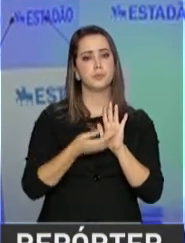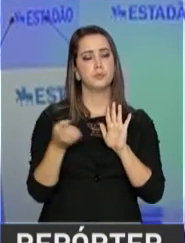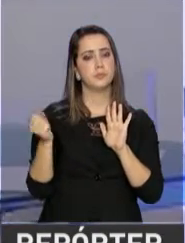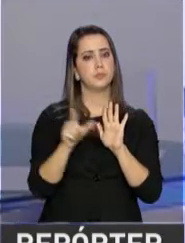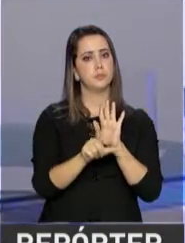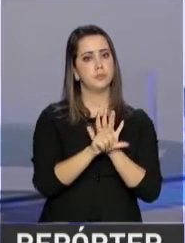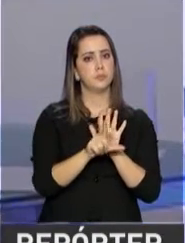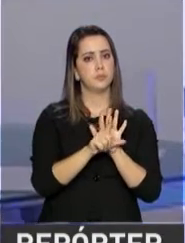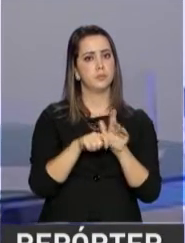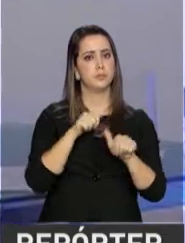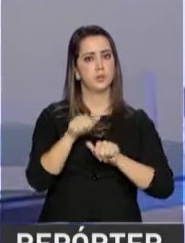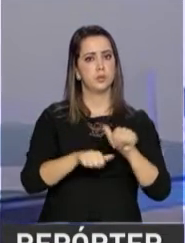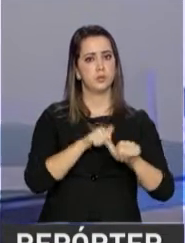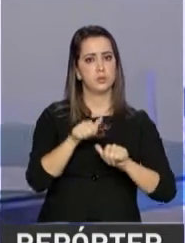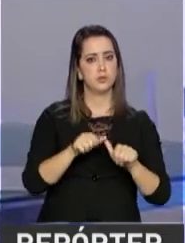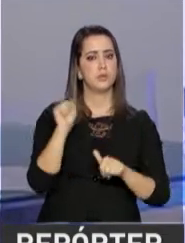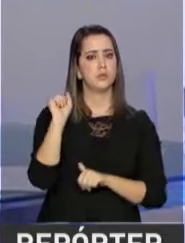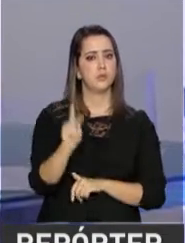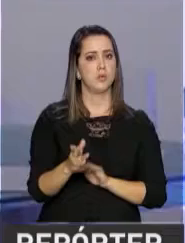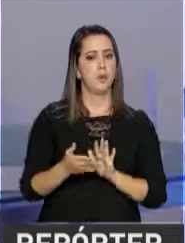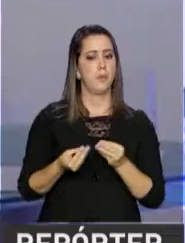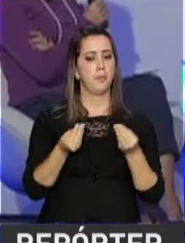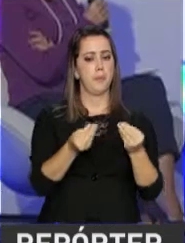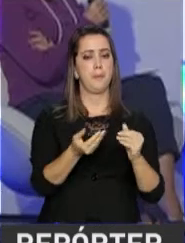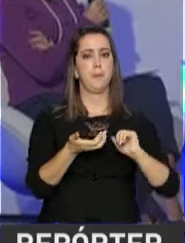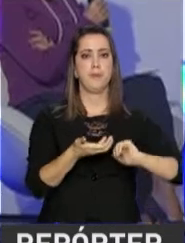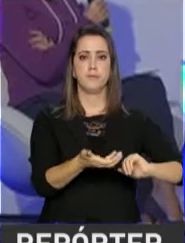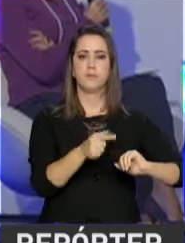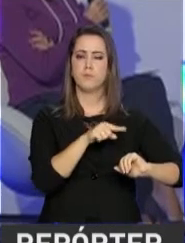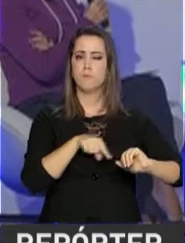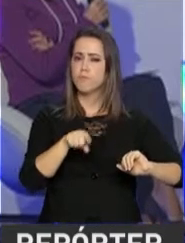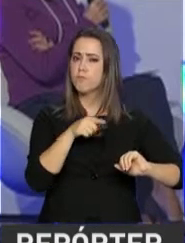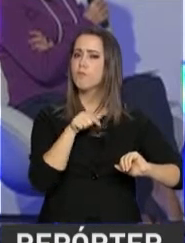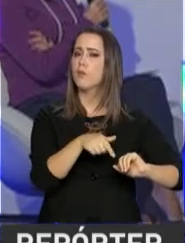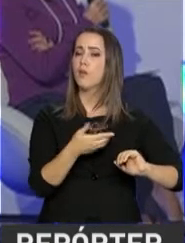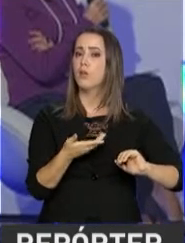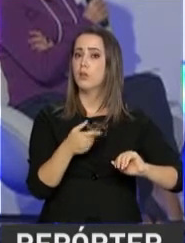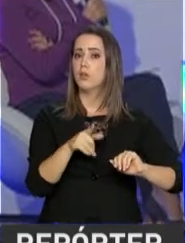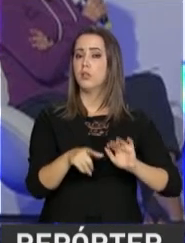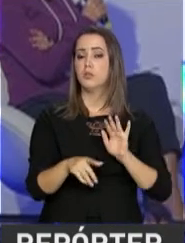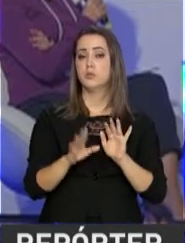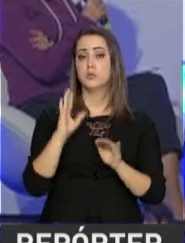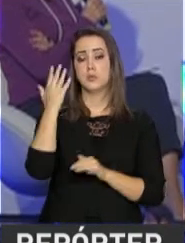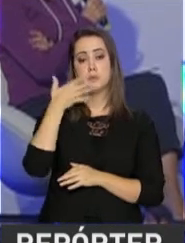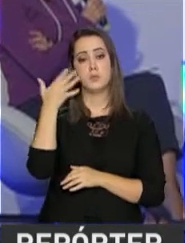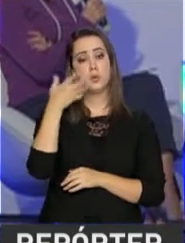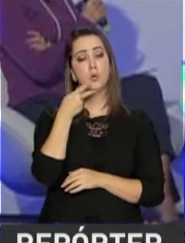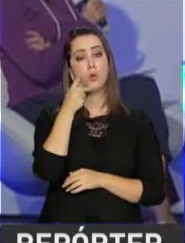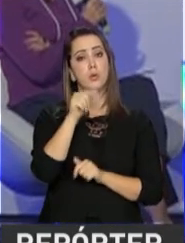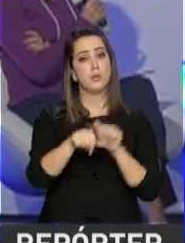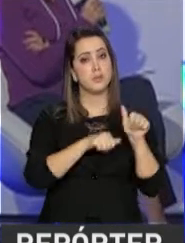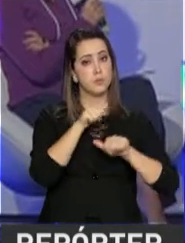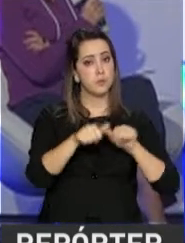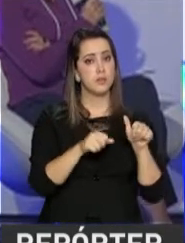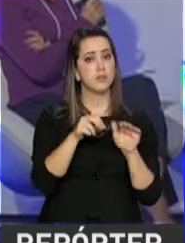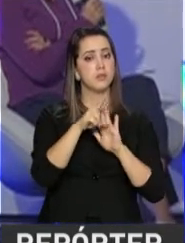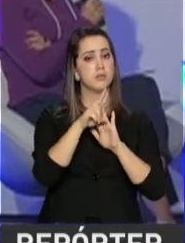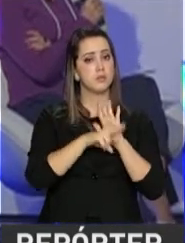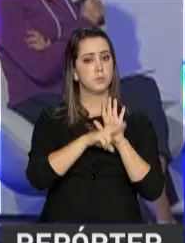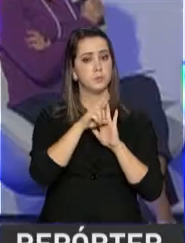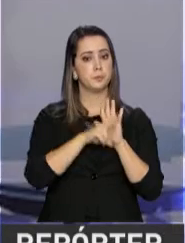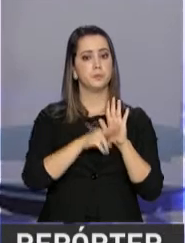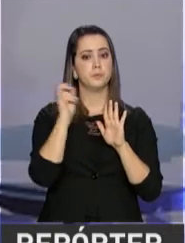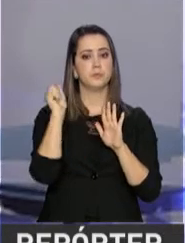apresentada pelo governo ao congresso durante o evento moreira franco ressaltou que as mudanças nas regras da